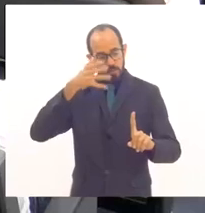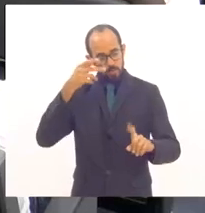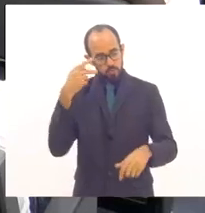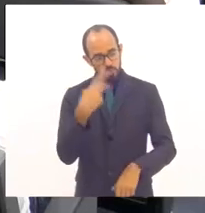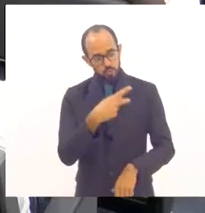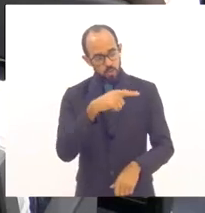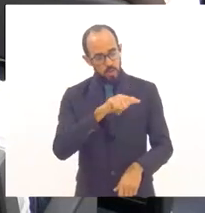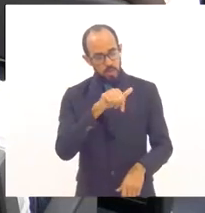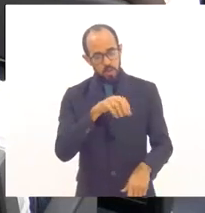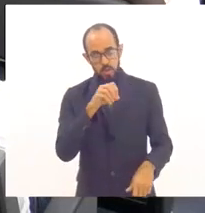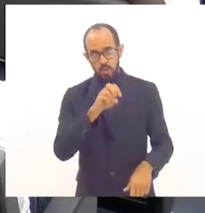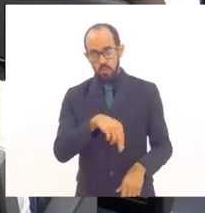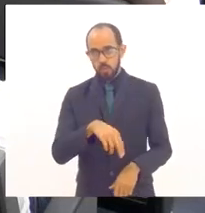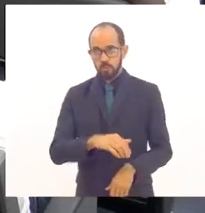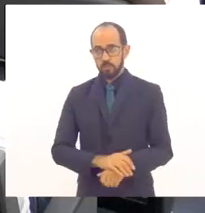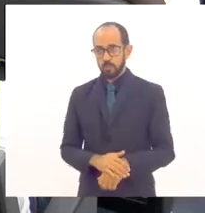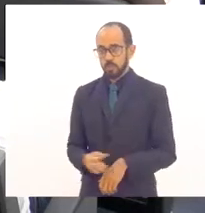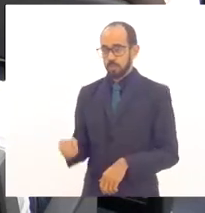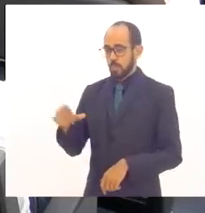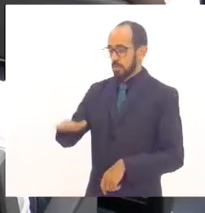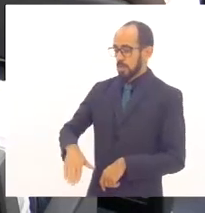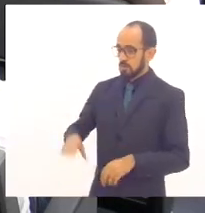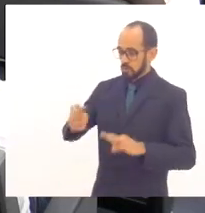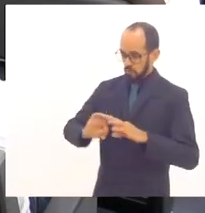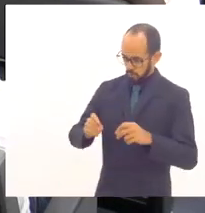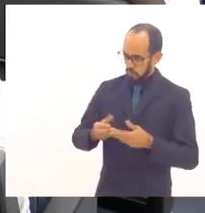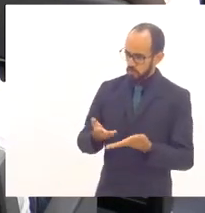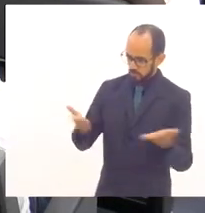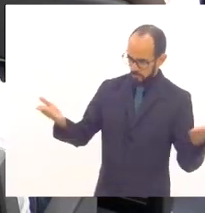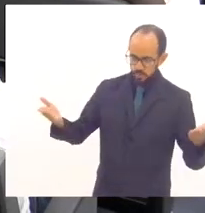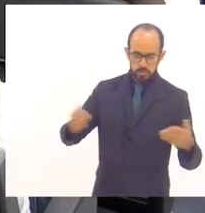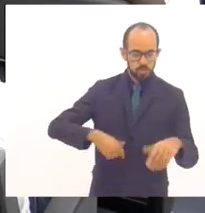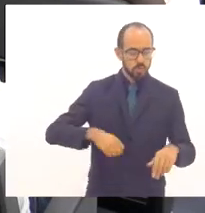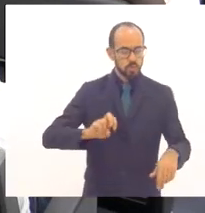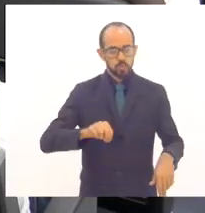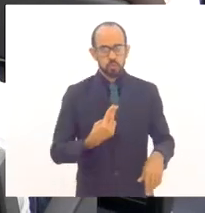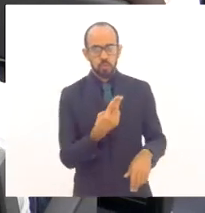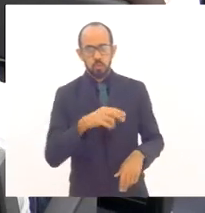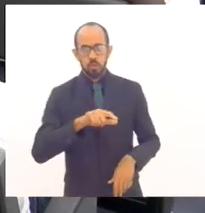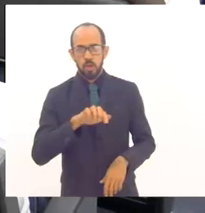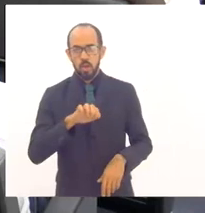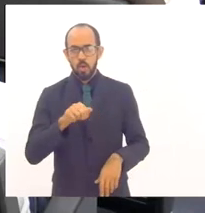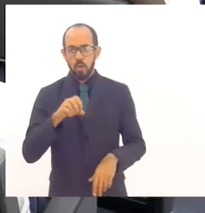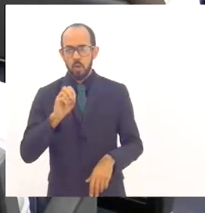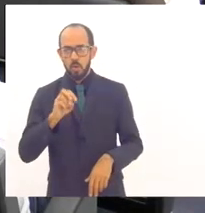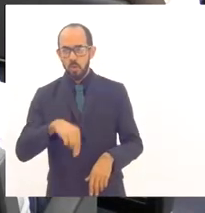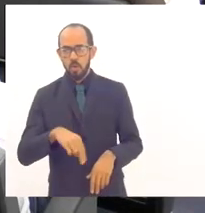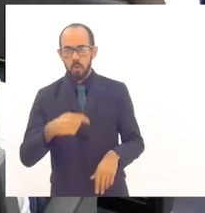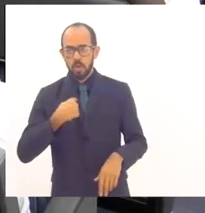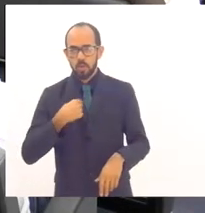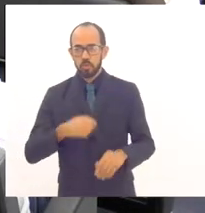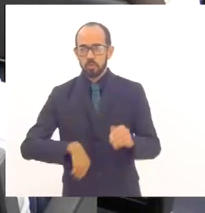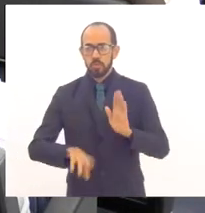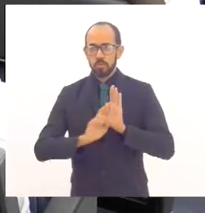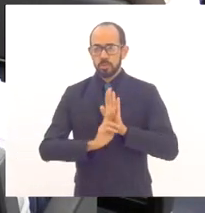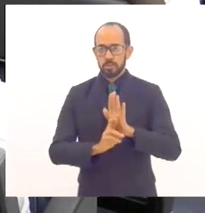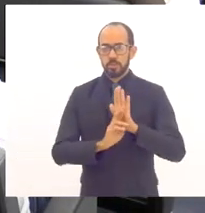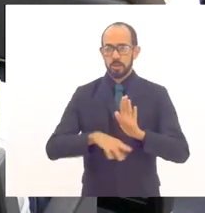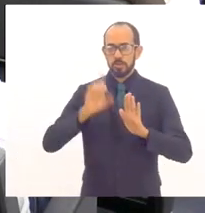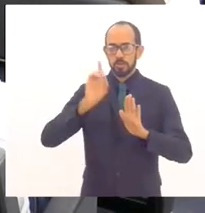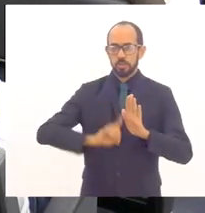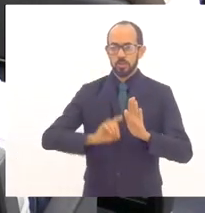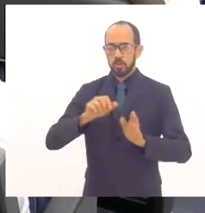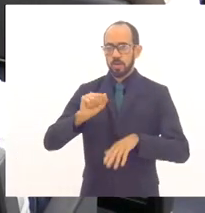Araújo. Boa tarde a todos. Eu sou o Leon Araújo, estou representando aqui hoje a diretora Ana Cristina, ela não pôde